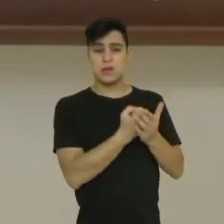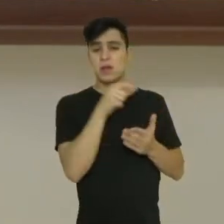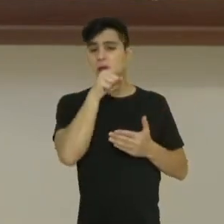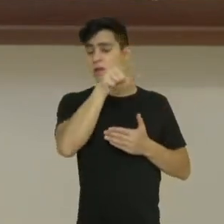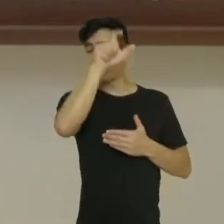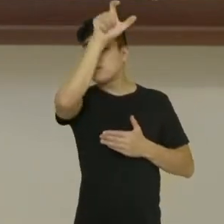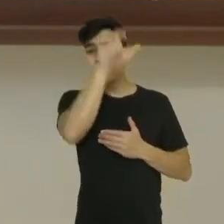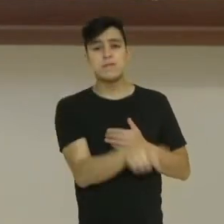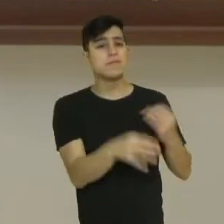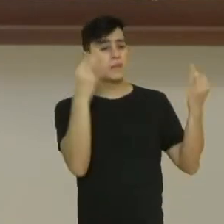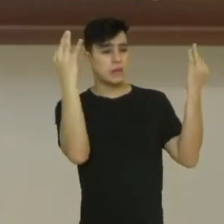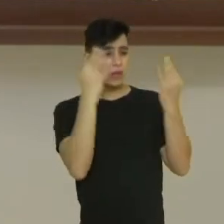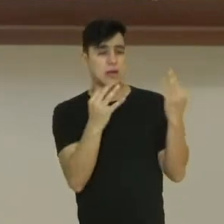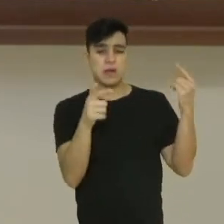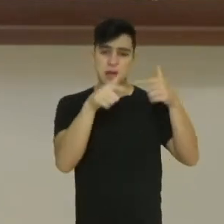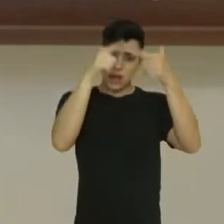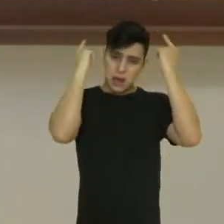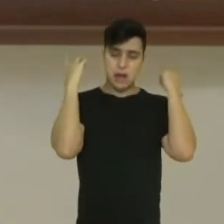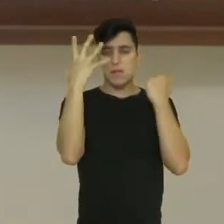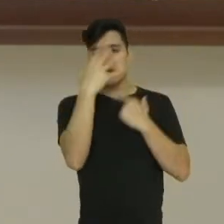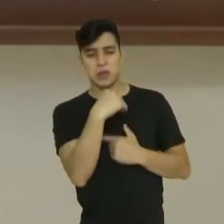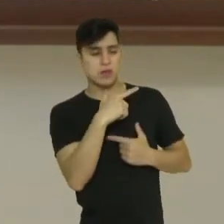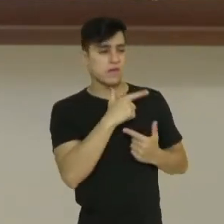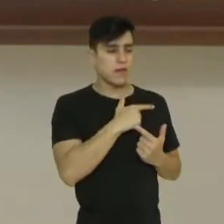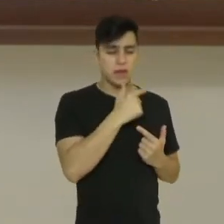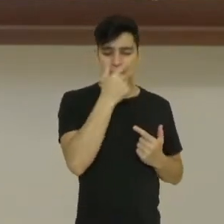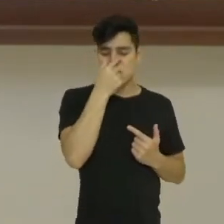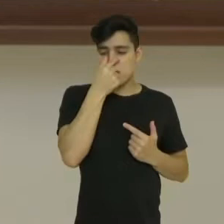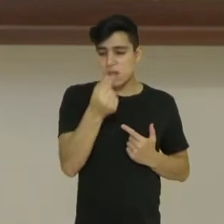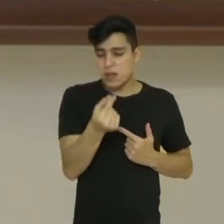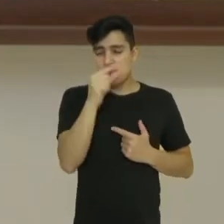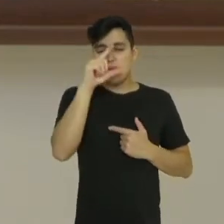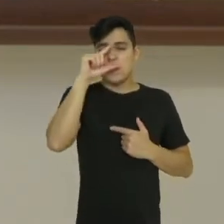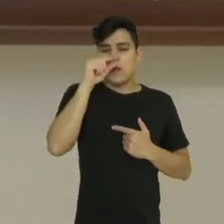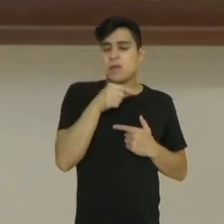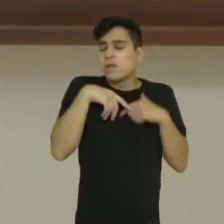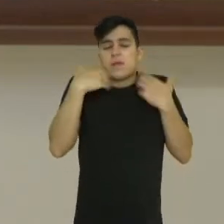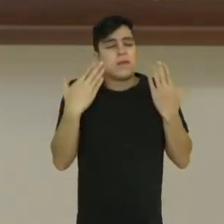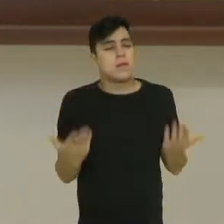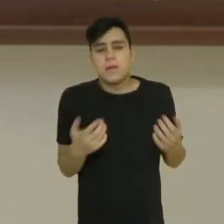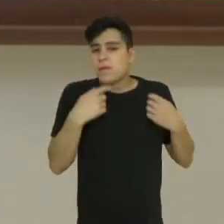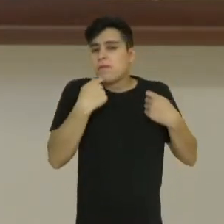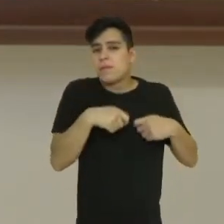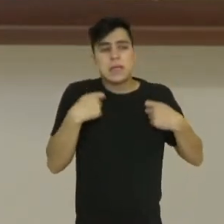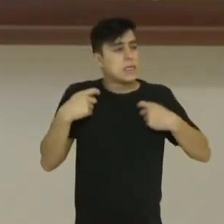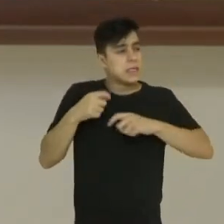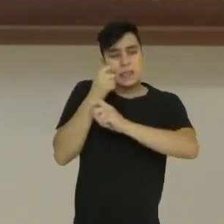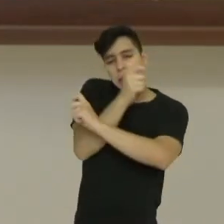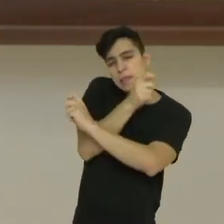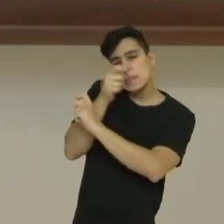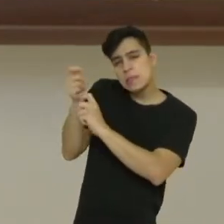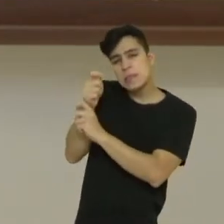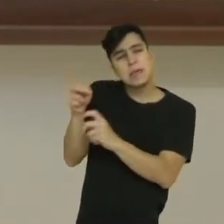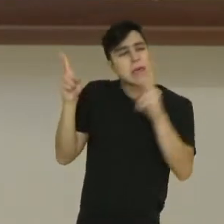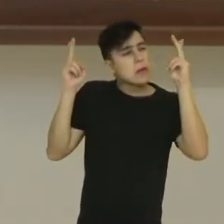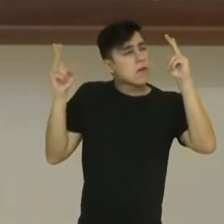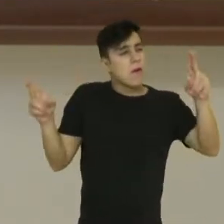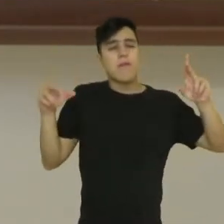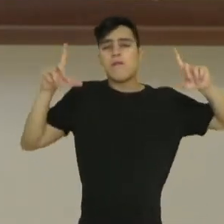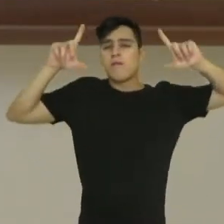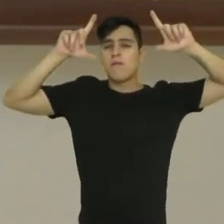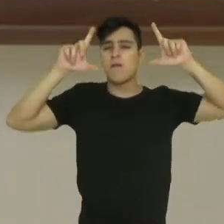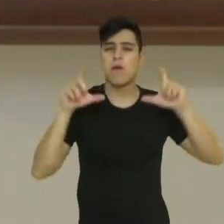se ele tinha cabelo, não tinha cabelo, se tinha nariz grande, nariz pequeno, orelha grande, não importava, mas era representado ele fielmente como uma